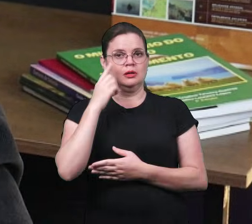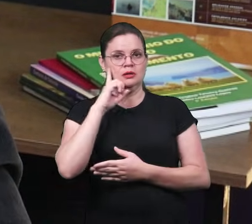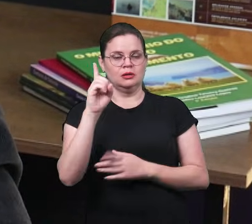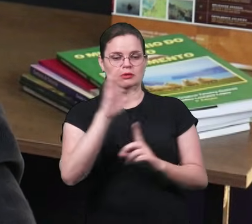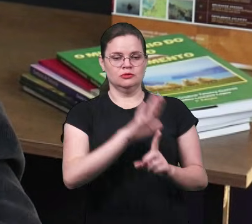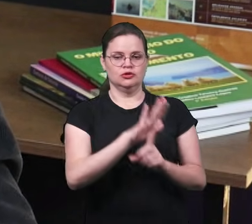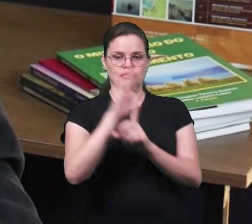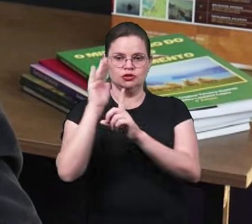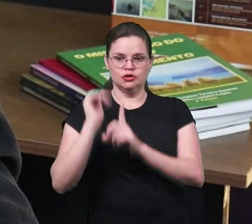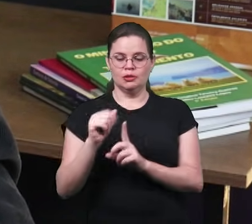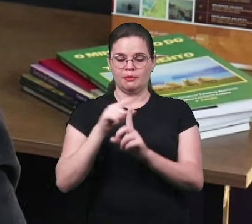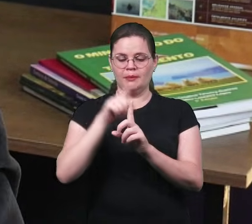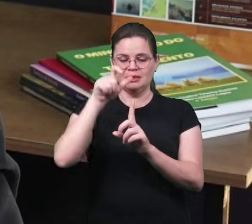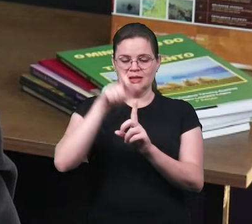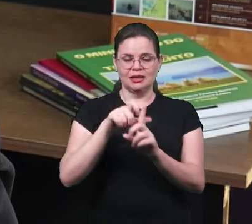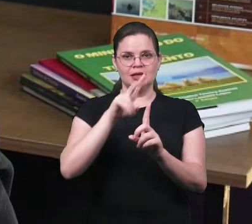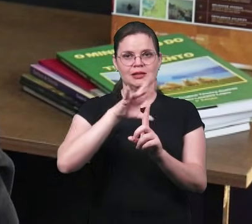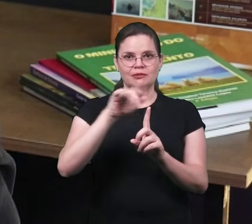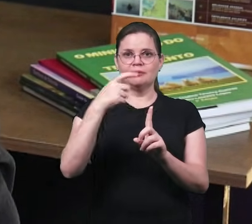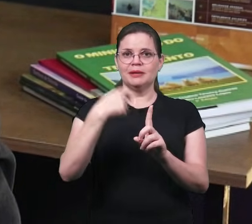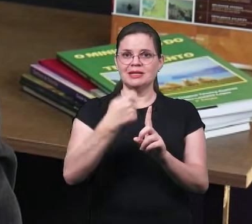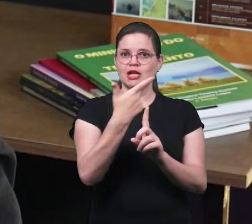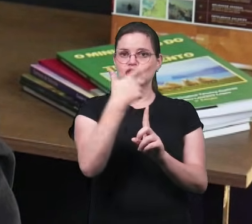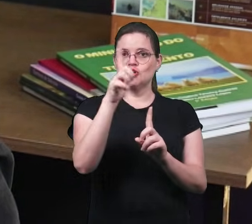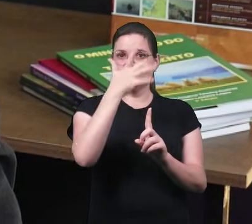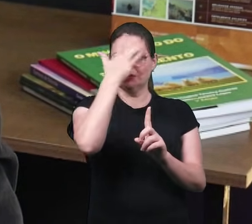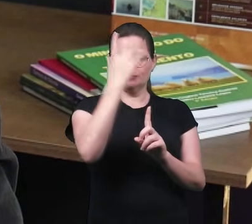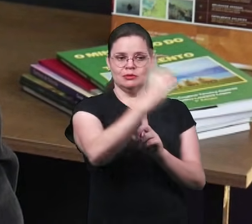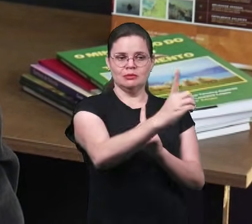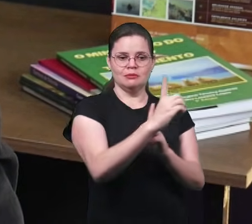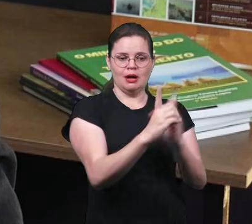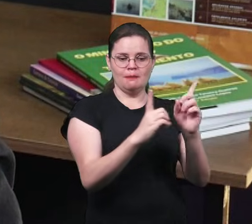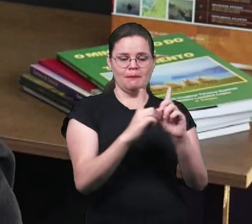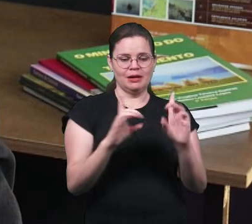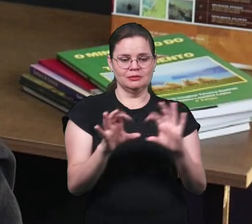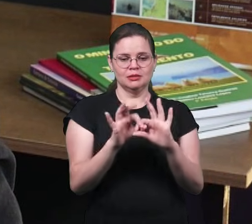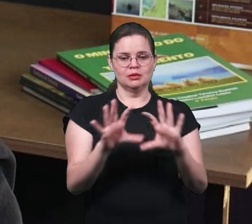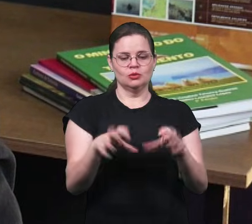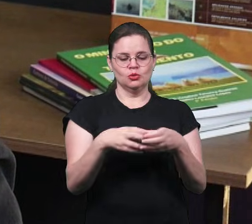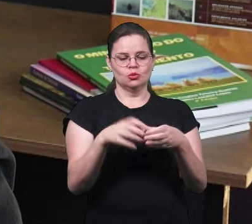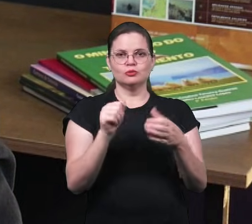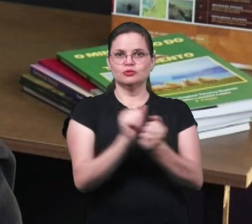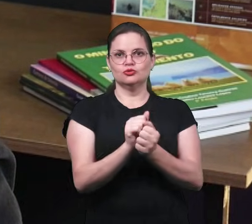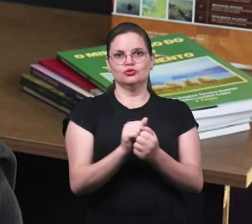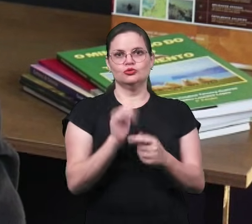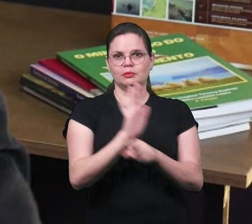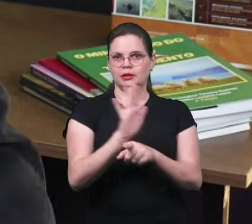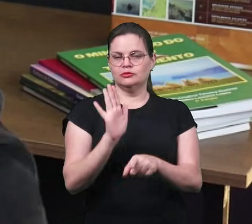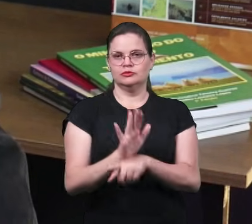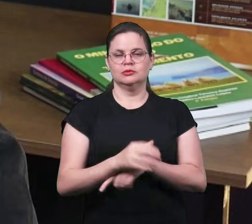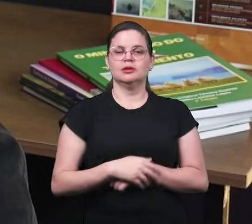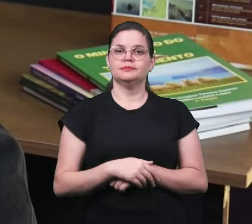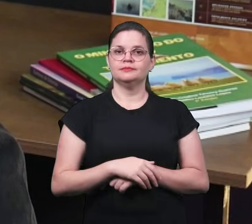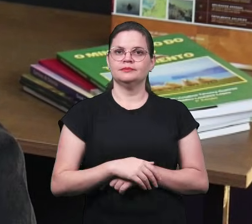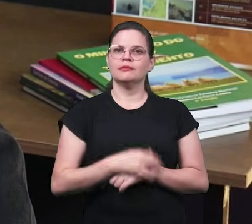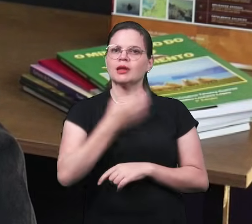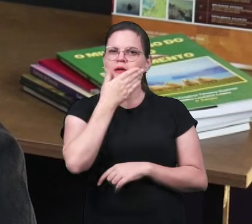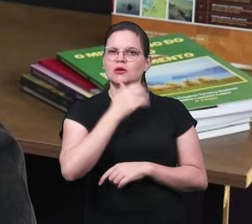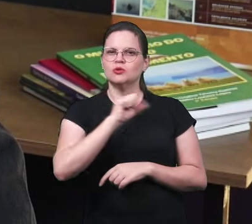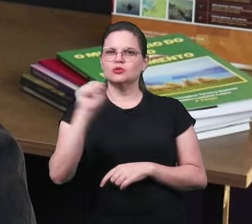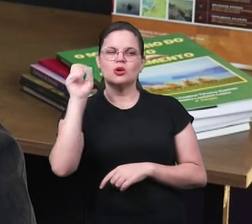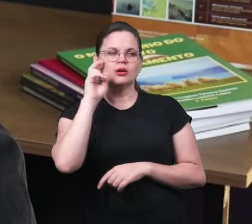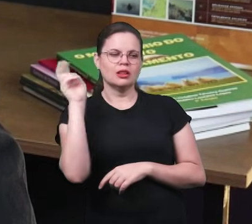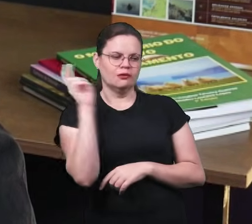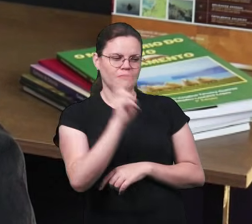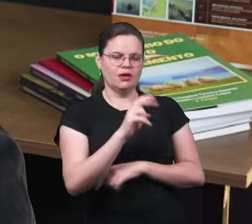governo, mas ele precisa de ajudadores. E Jétro ali, ele olha aquela situação